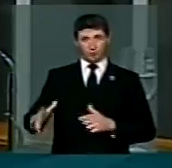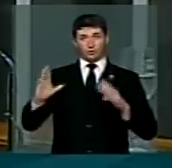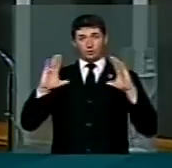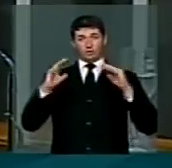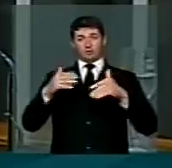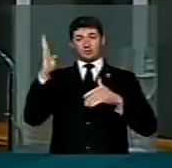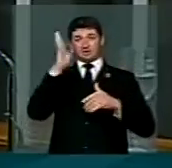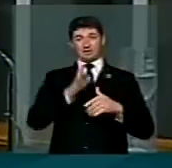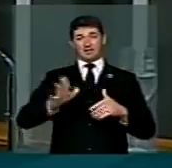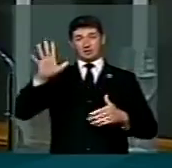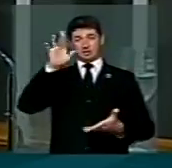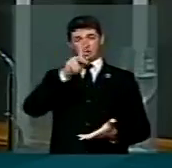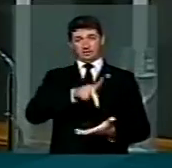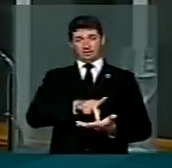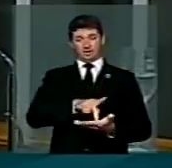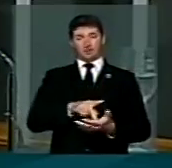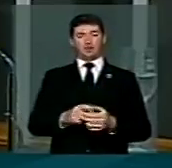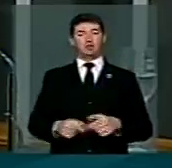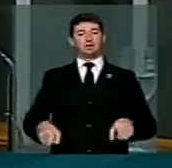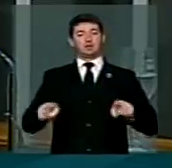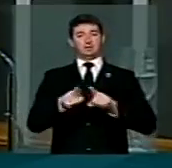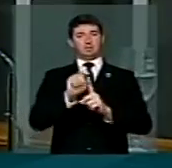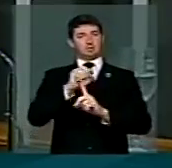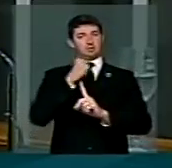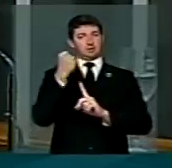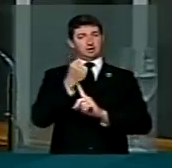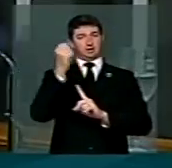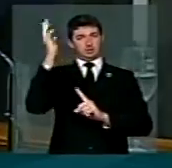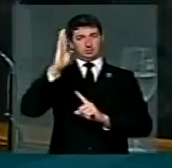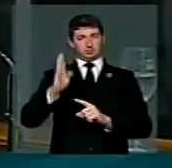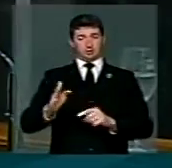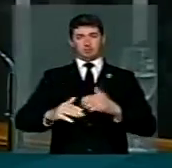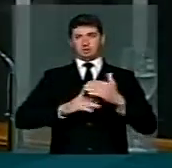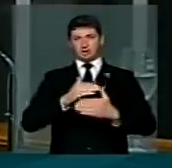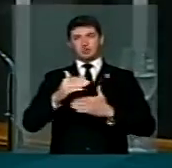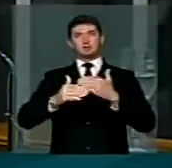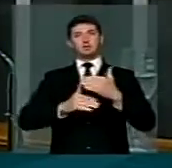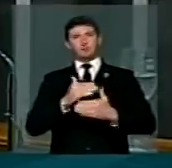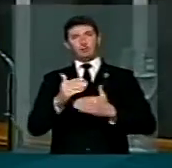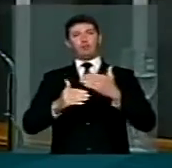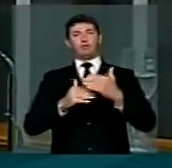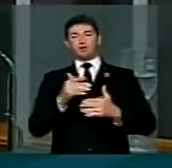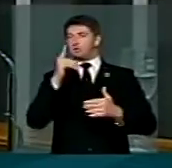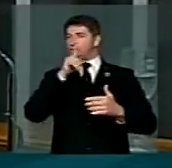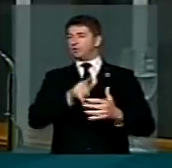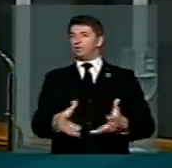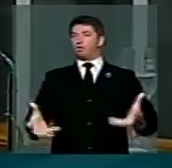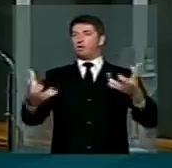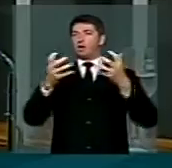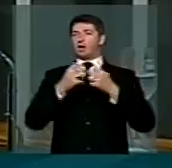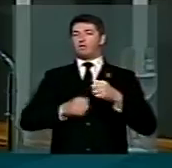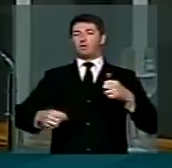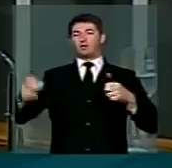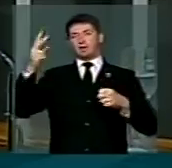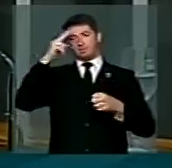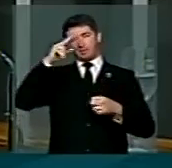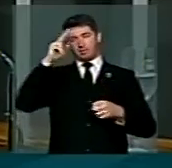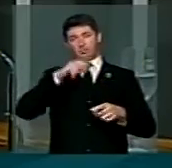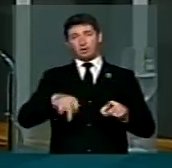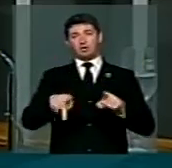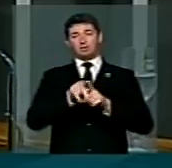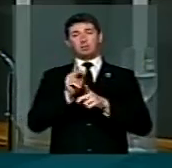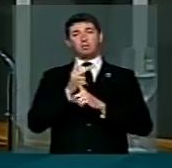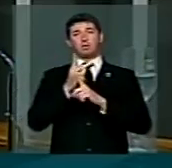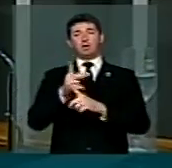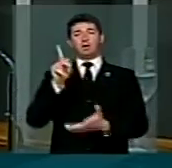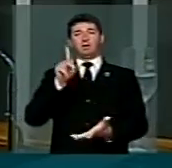Comissão Nacional da Verdade e a sociedade brasileira, desenvolvem para o resgate da memória e busca da